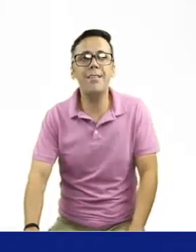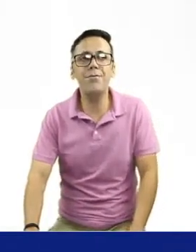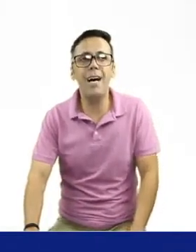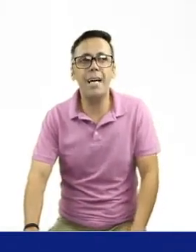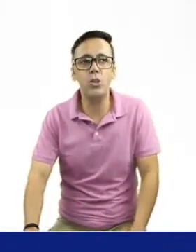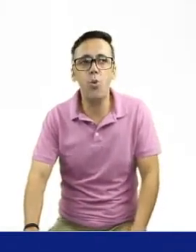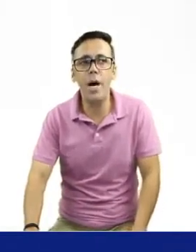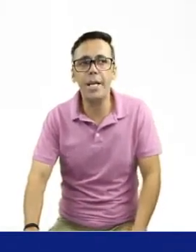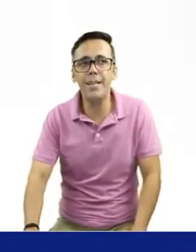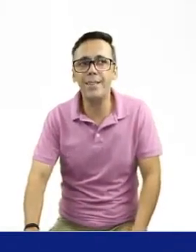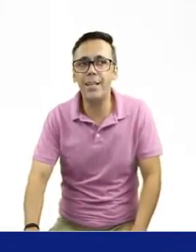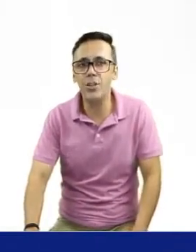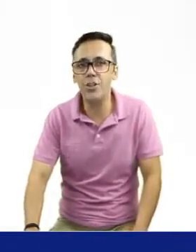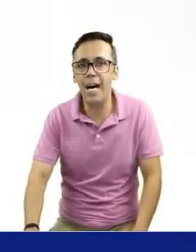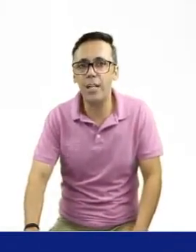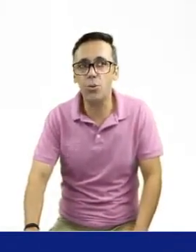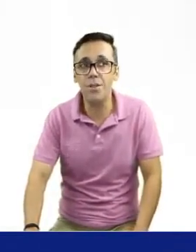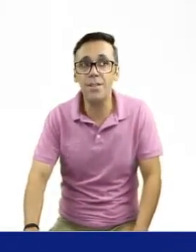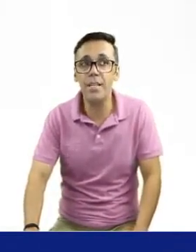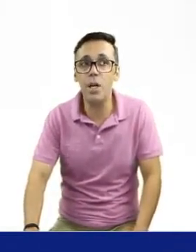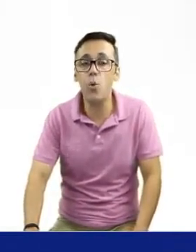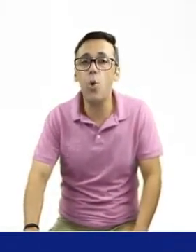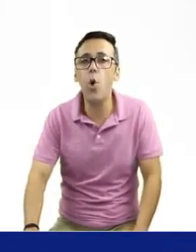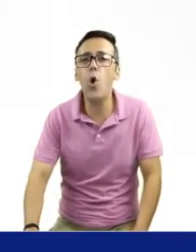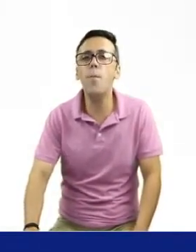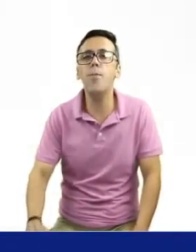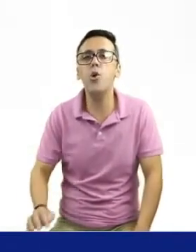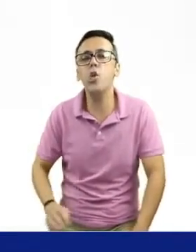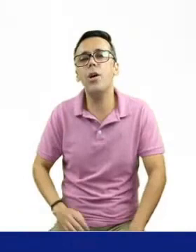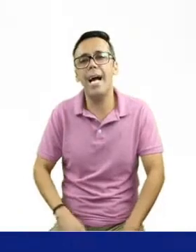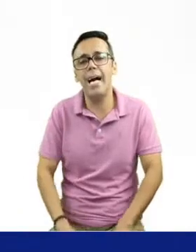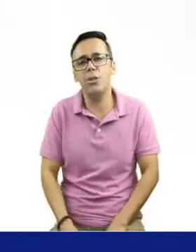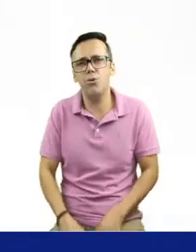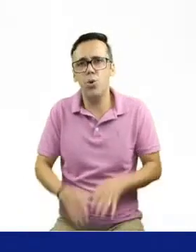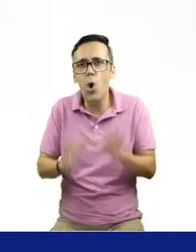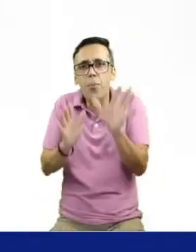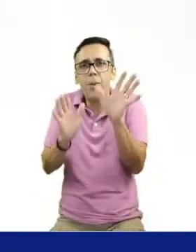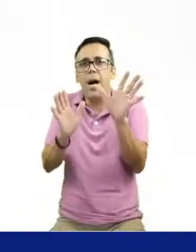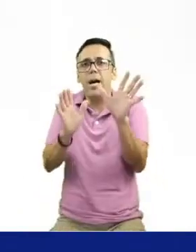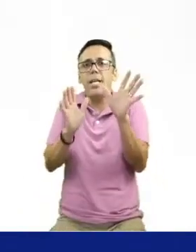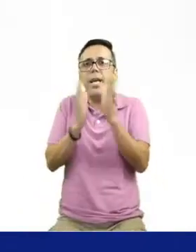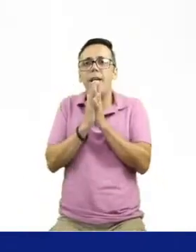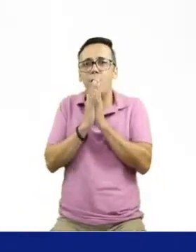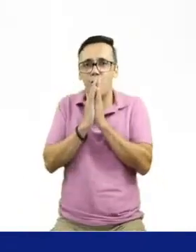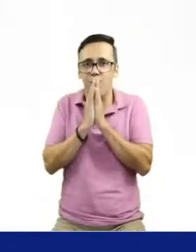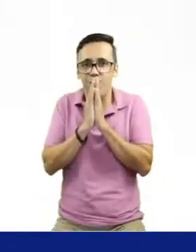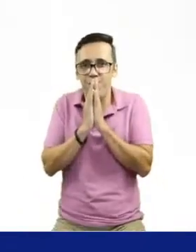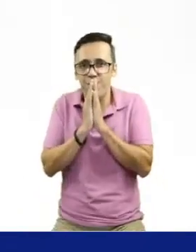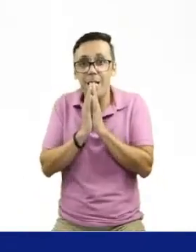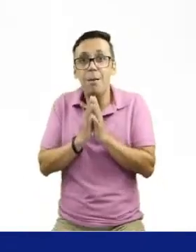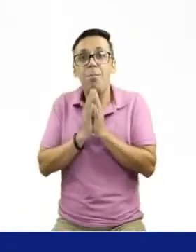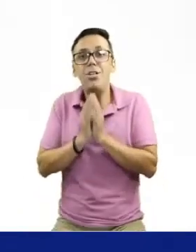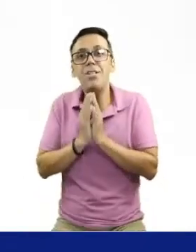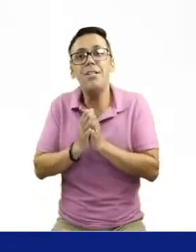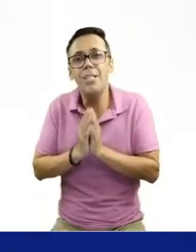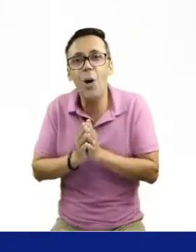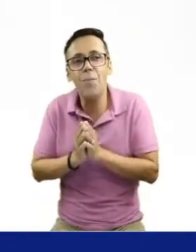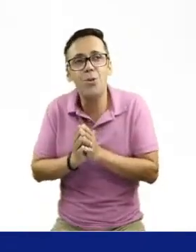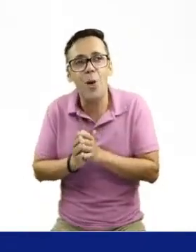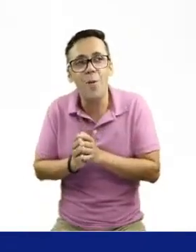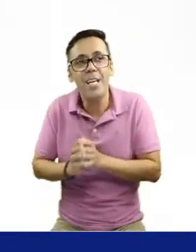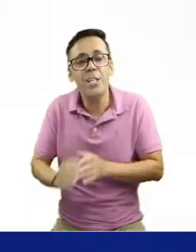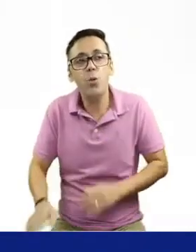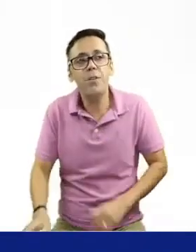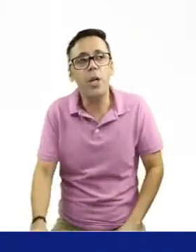40 vagas 40 e serão homologados Opa Que que é isso me